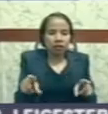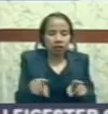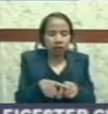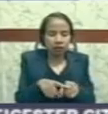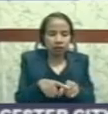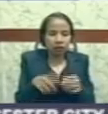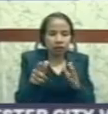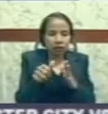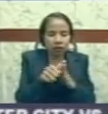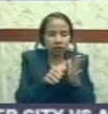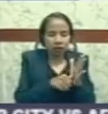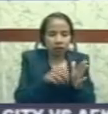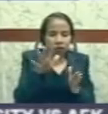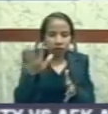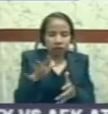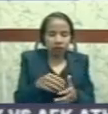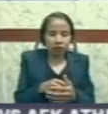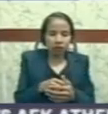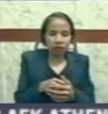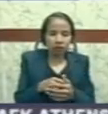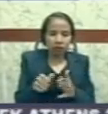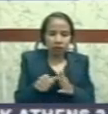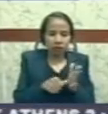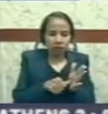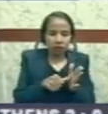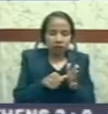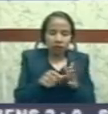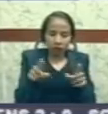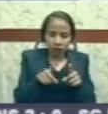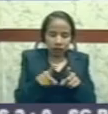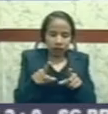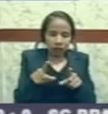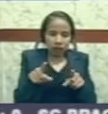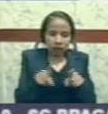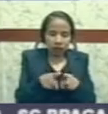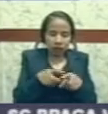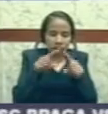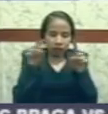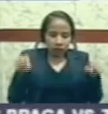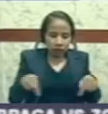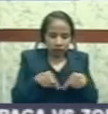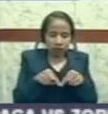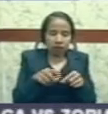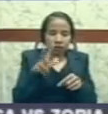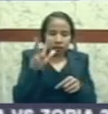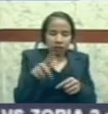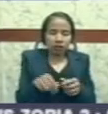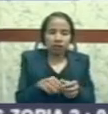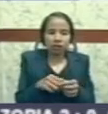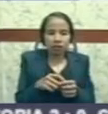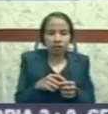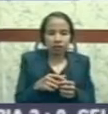Liga-me artigo 5 do Nuno. Artigo 5 e liga a tabela 3, a tabela 3 é a original, né? Liutiona,